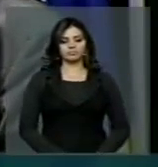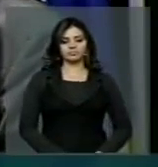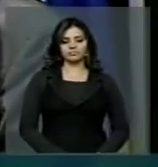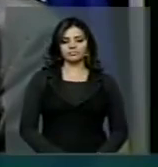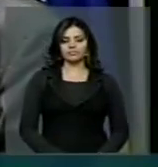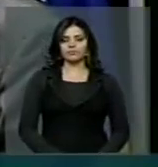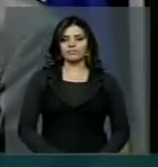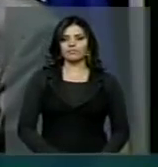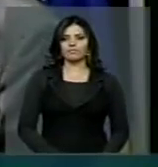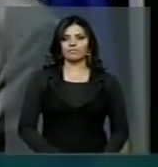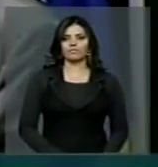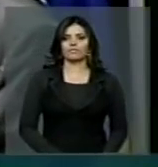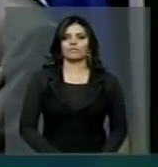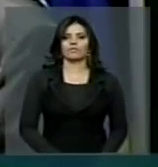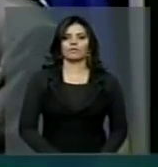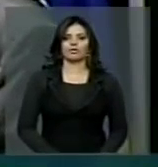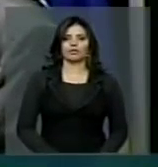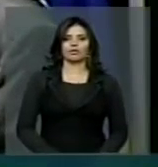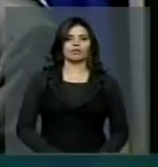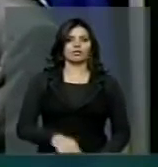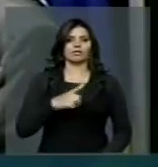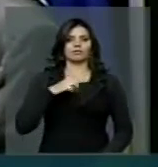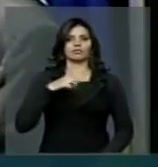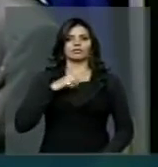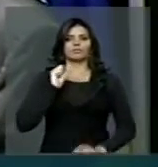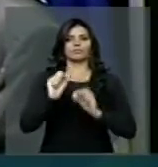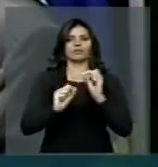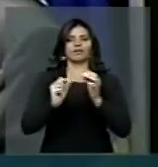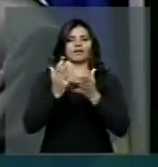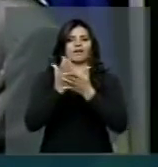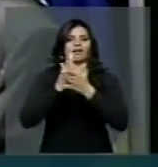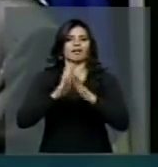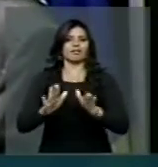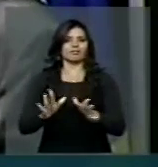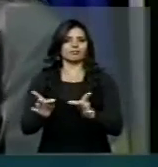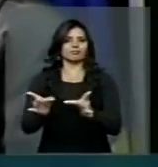tendência à autodissolução do MDB.